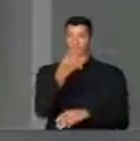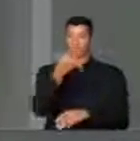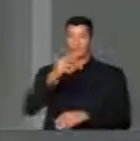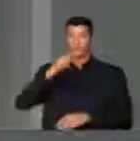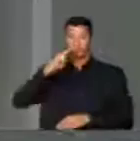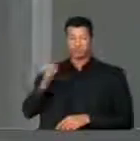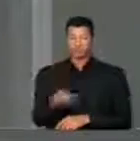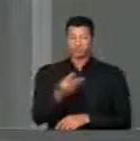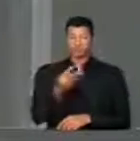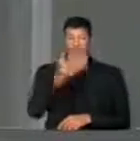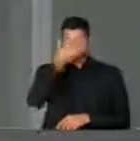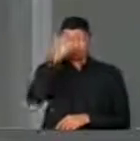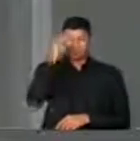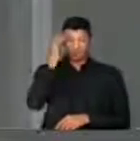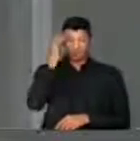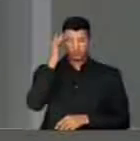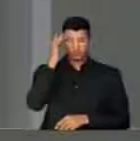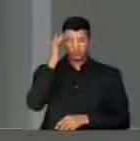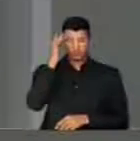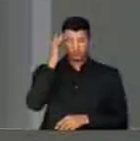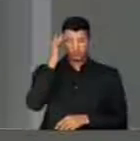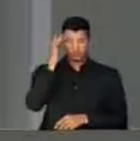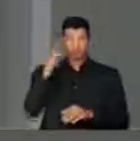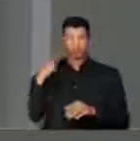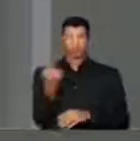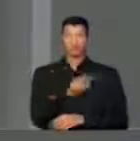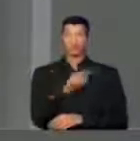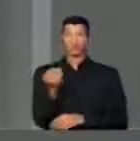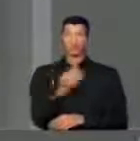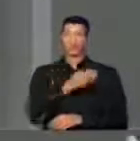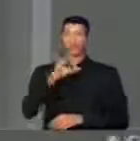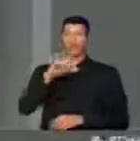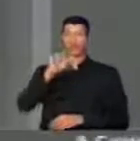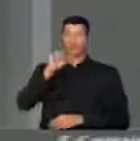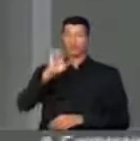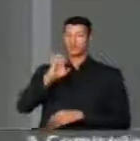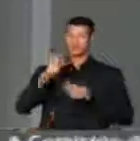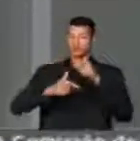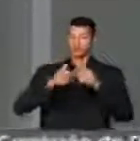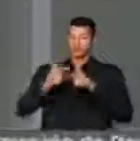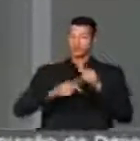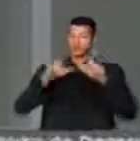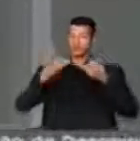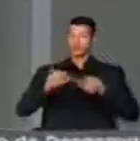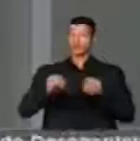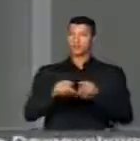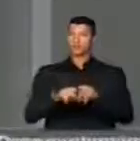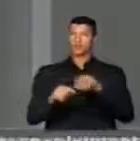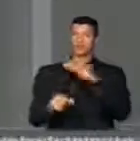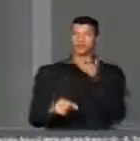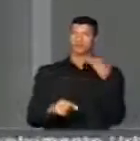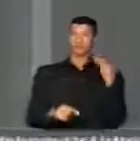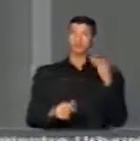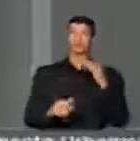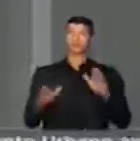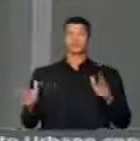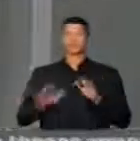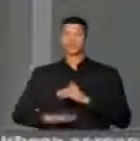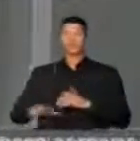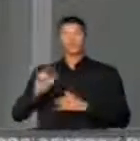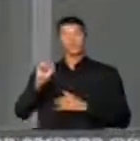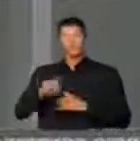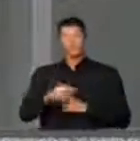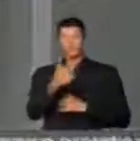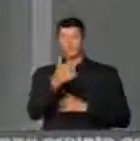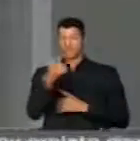42 milhões de pessoas na nova classe trabalhadora. E reduziu a mortalidade infantil, que era